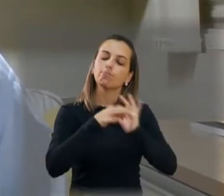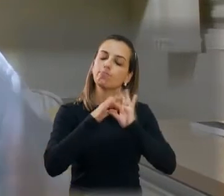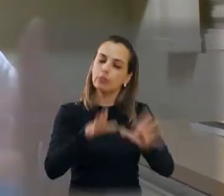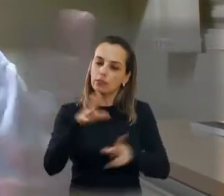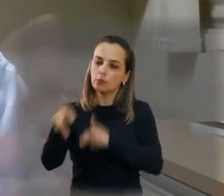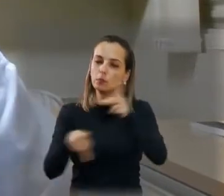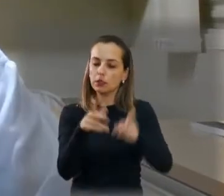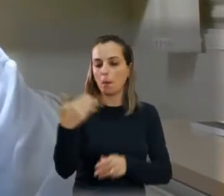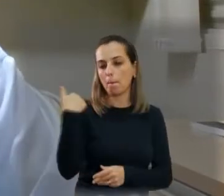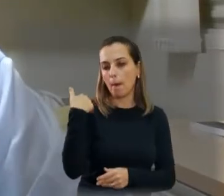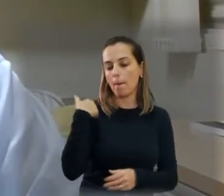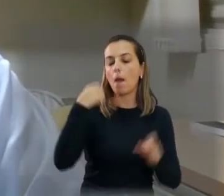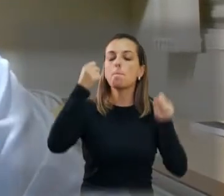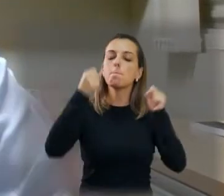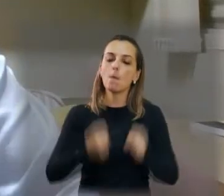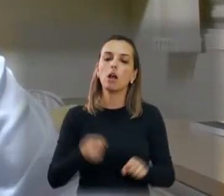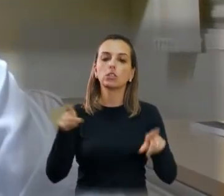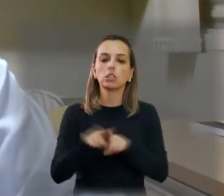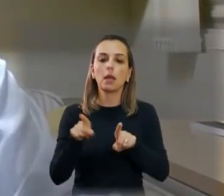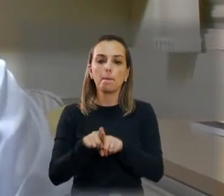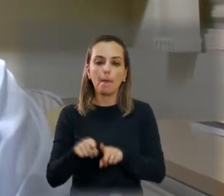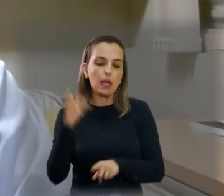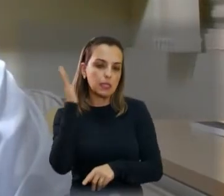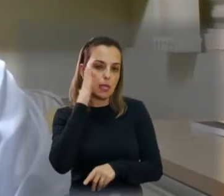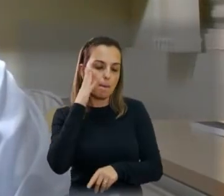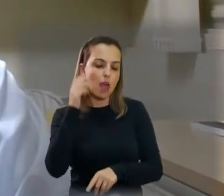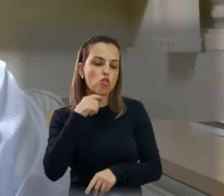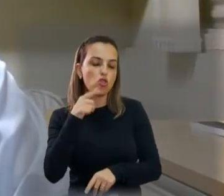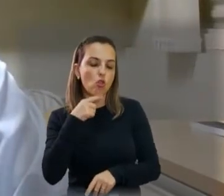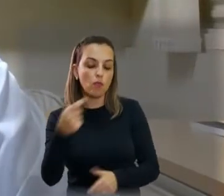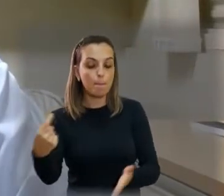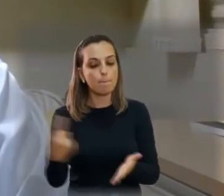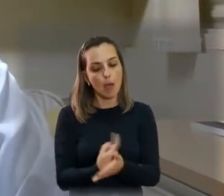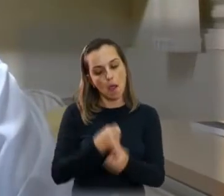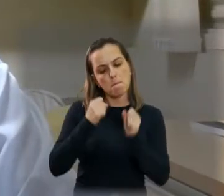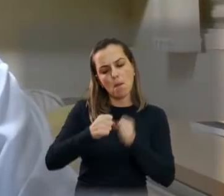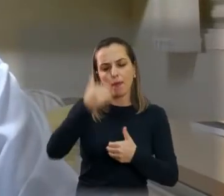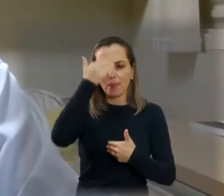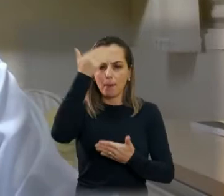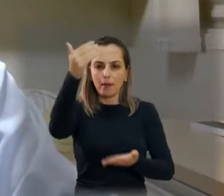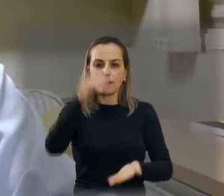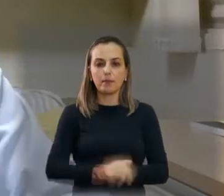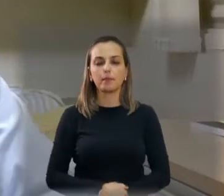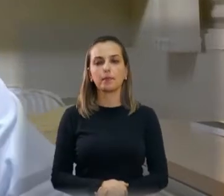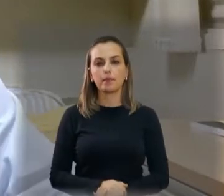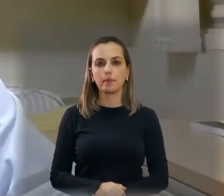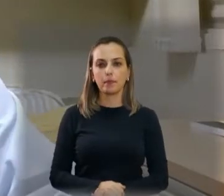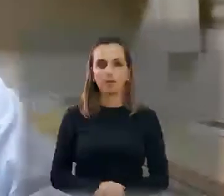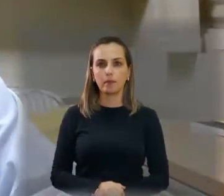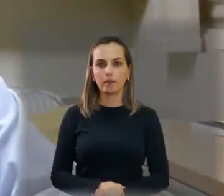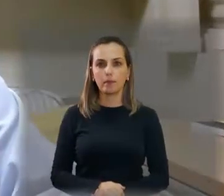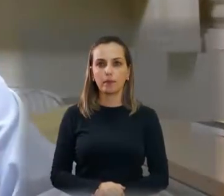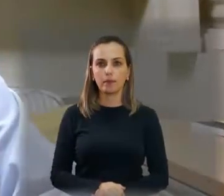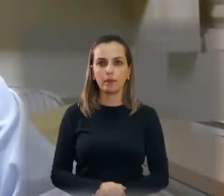população e estamos aqui também para ouvir as eventuais dúvidas. Muito obrigado desde já.